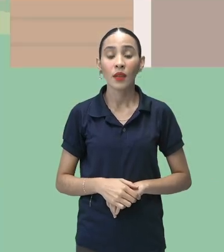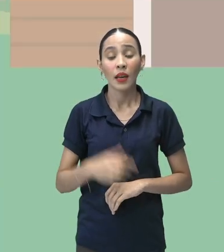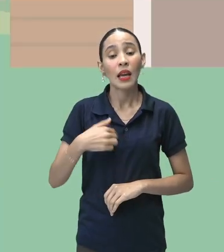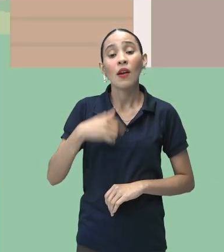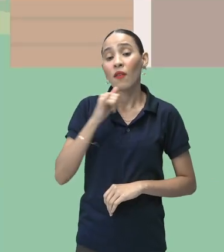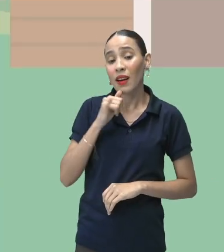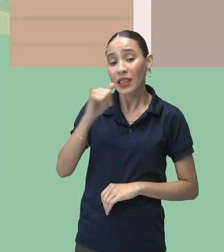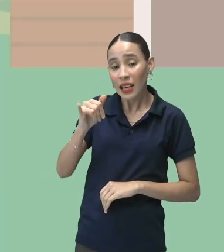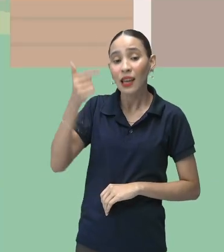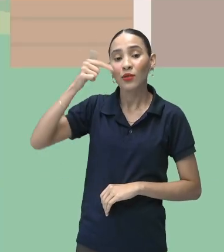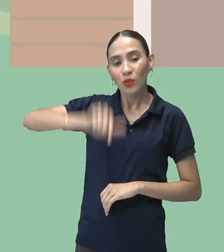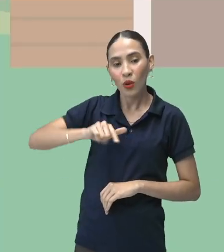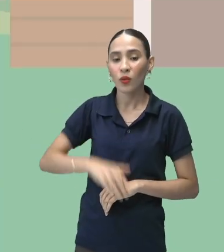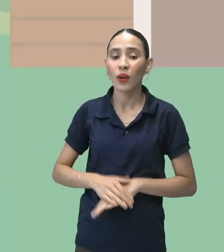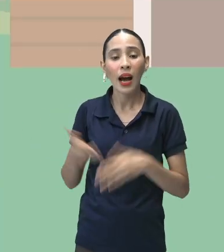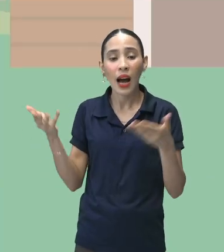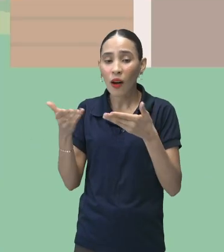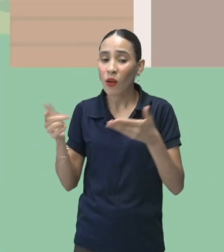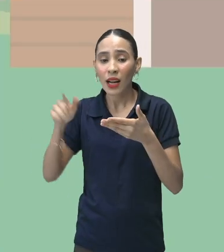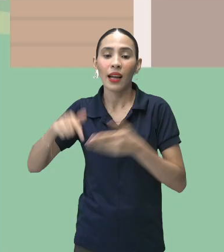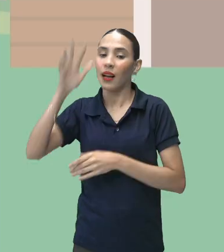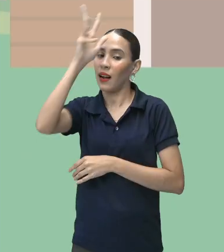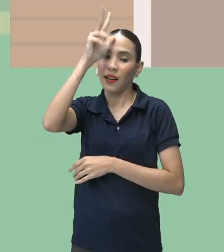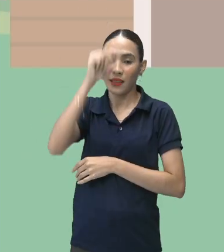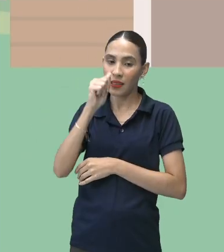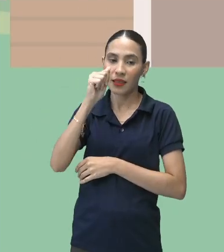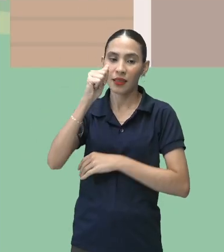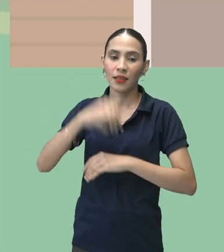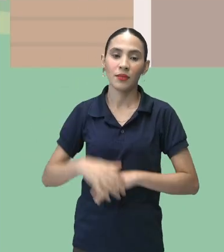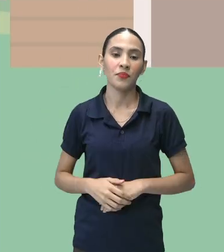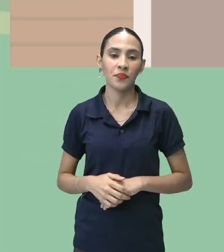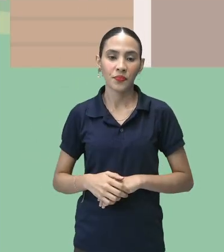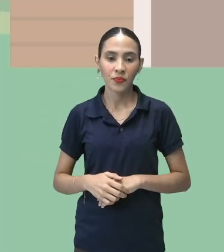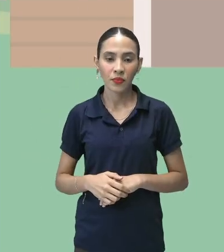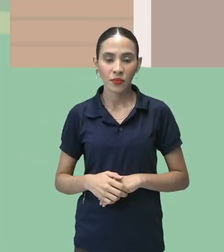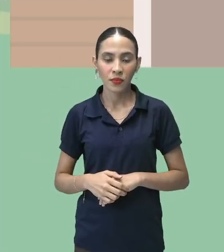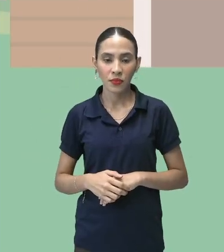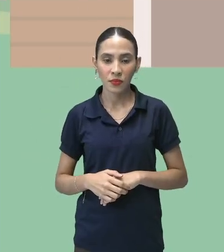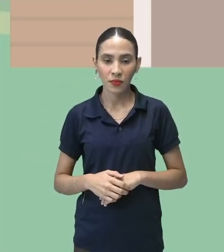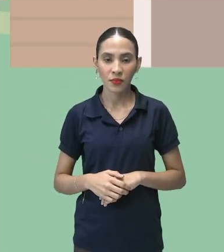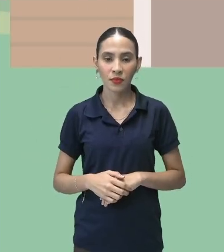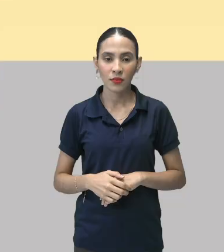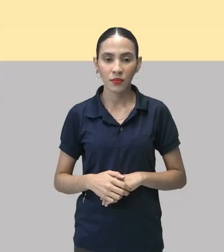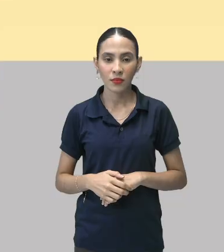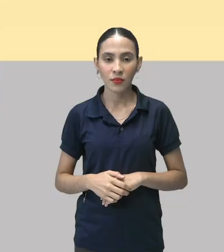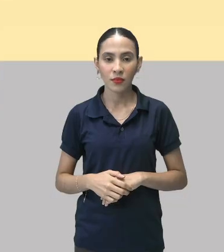Eu havia lhe dito, ela virou galinha.